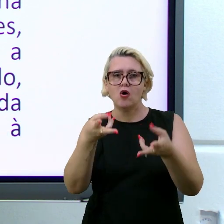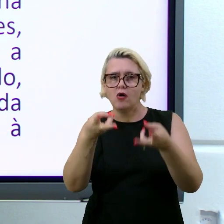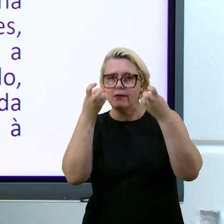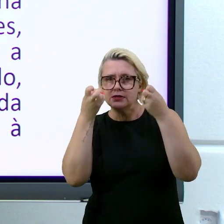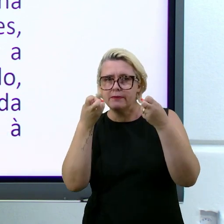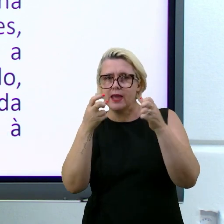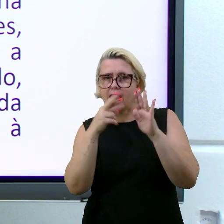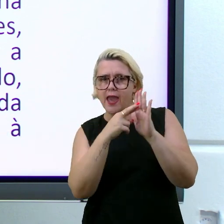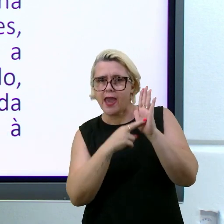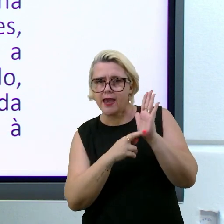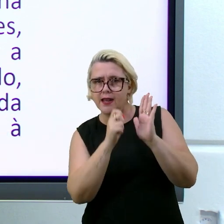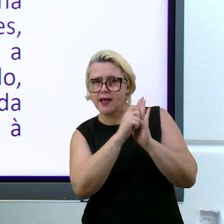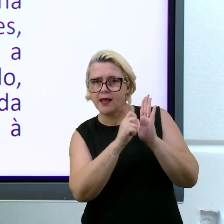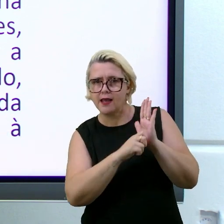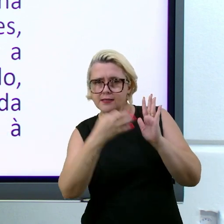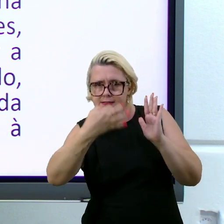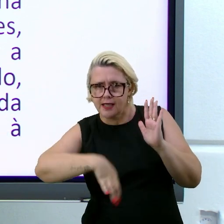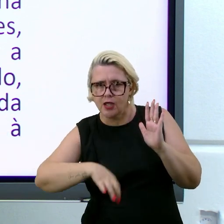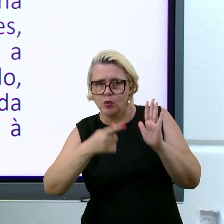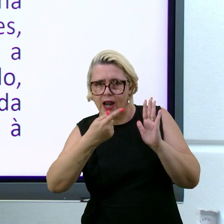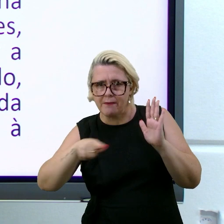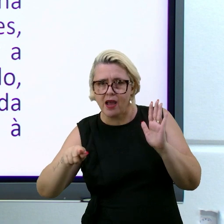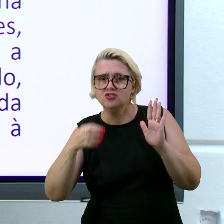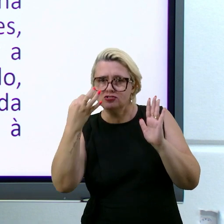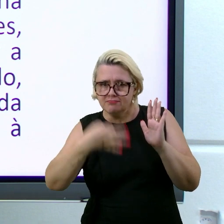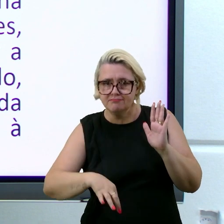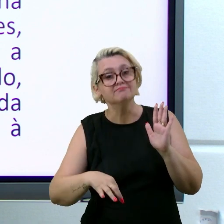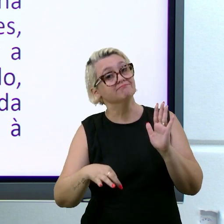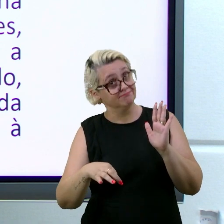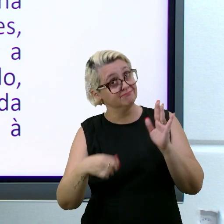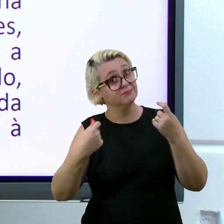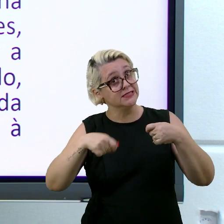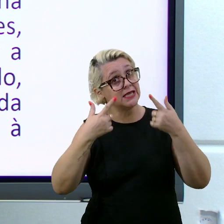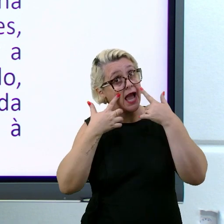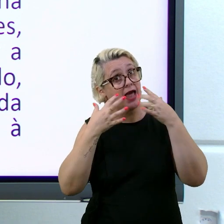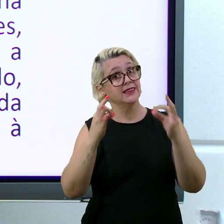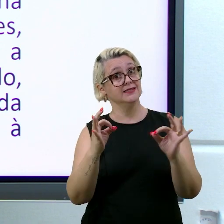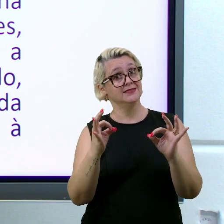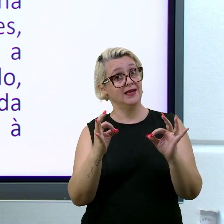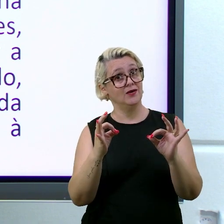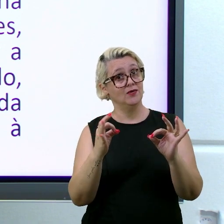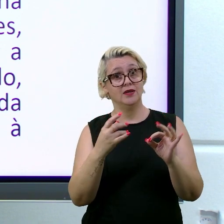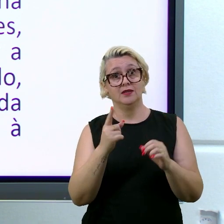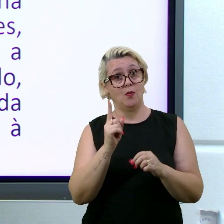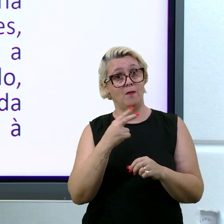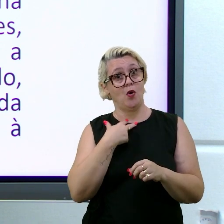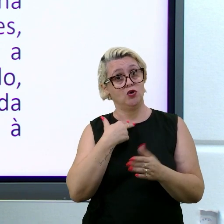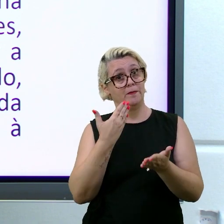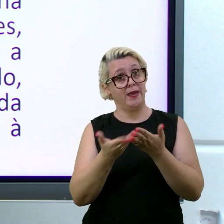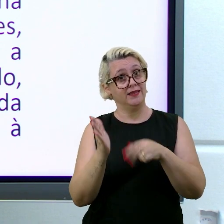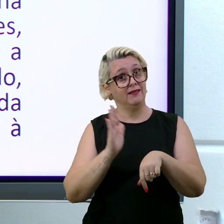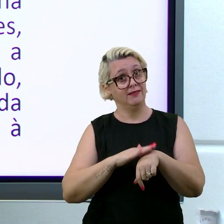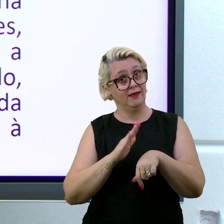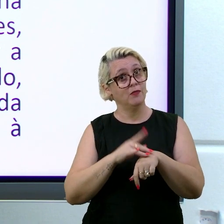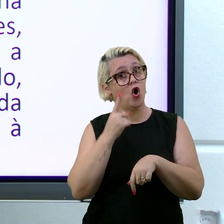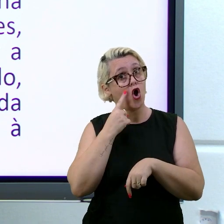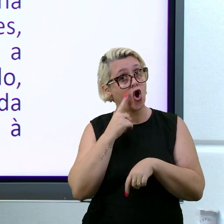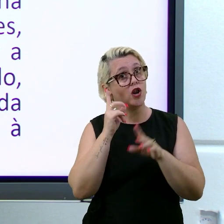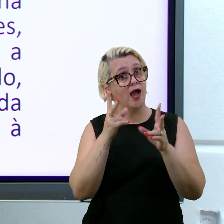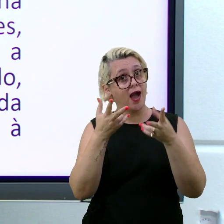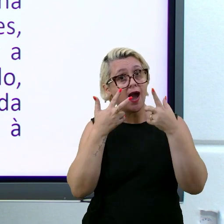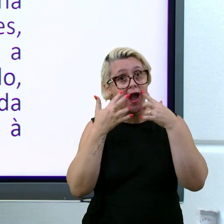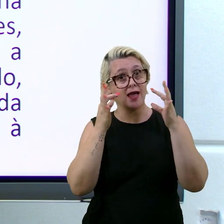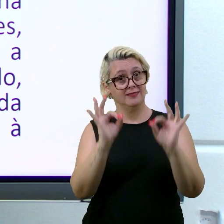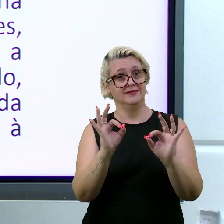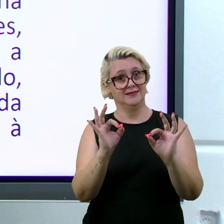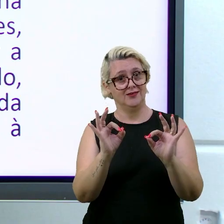as regras da escrita. Pois é, então é uma observação muito boa e muito válida. Não perca, preste atenção e faça direitinho, tá